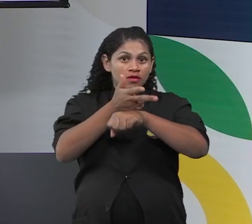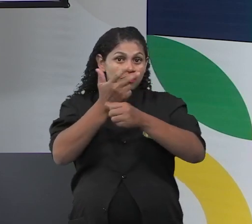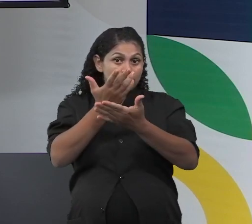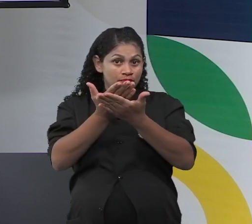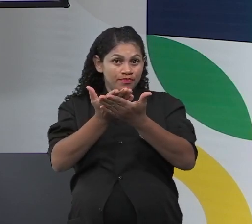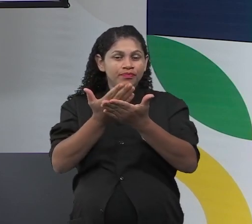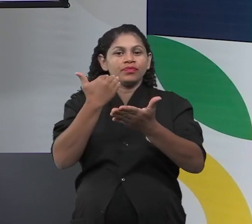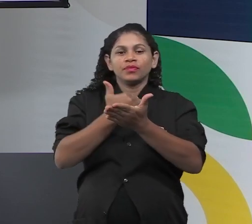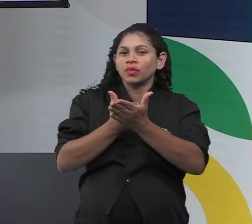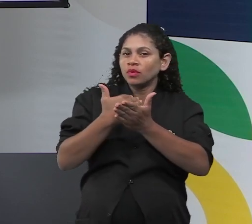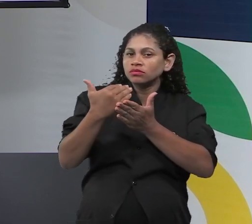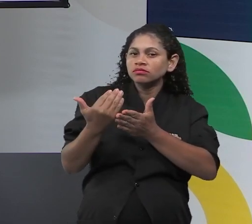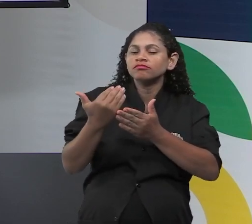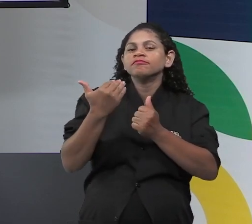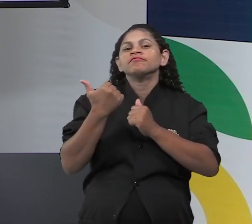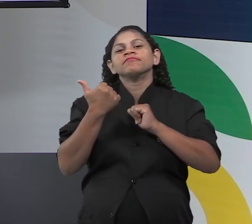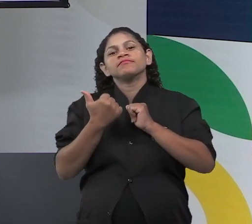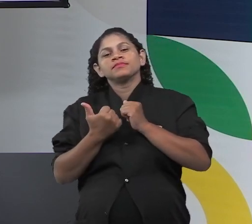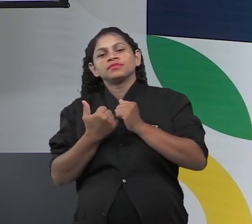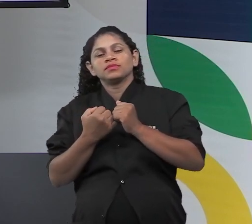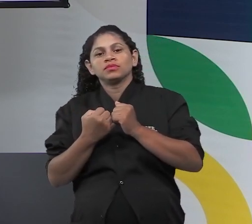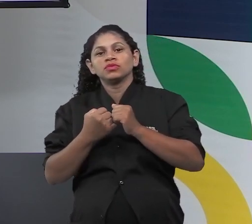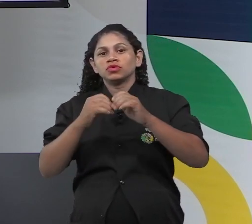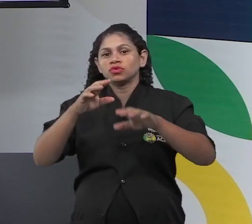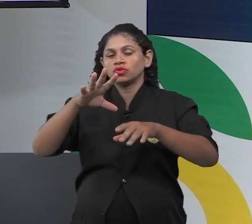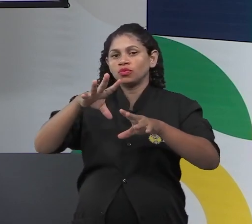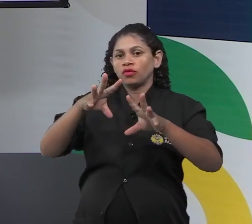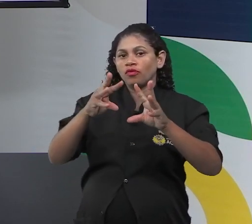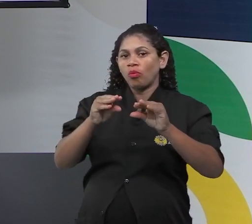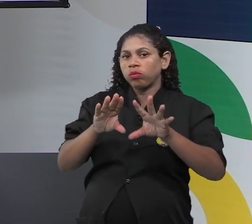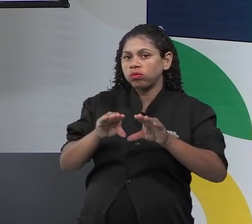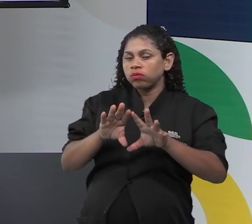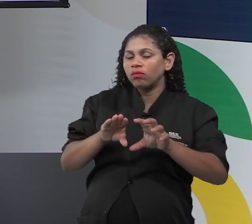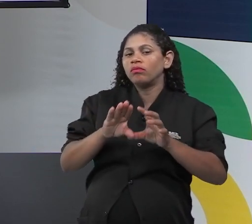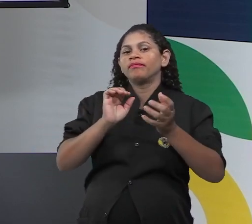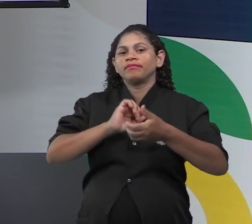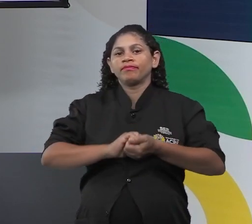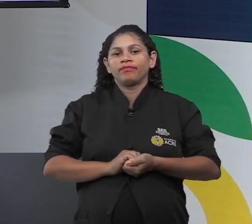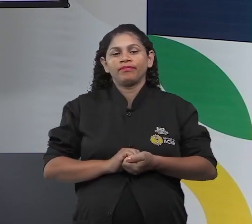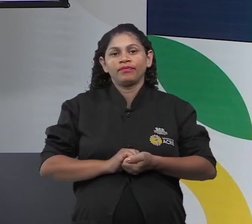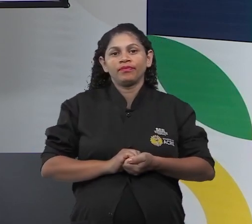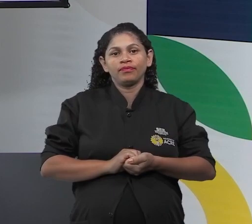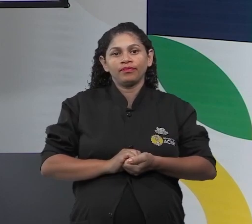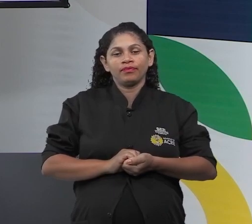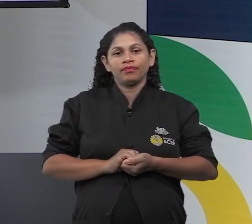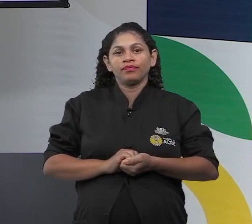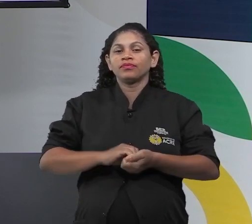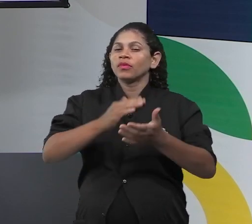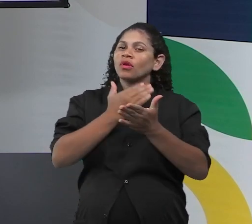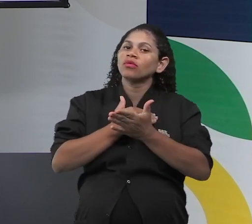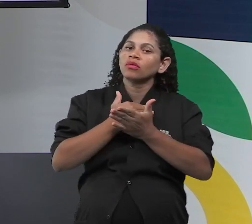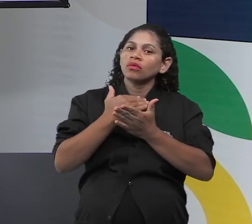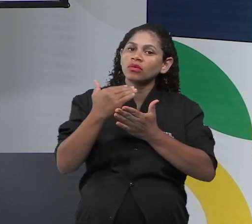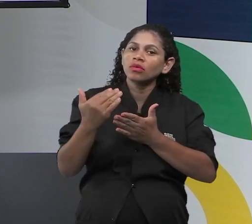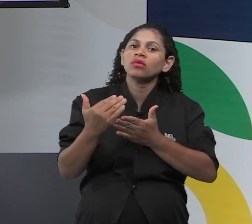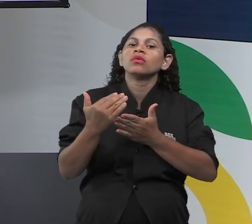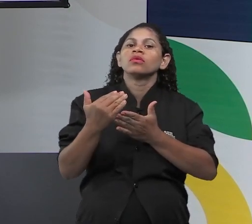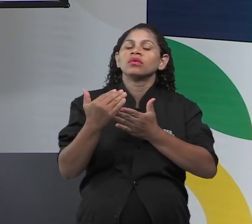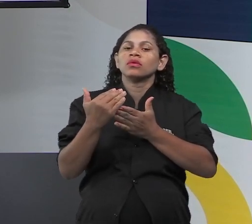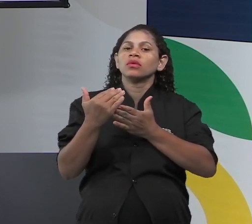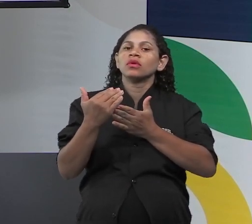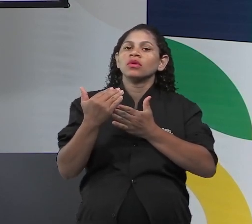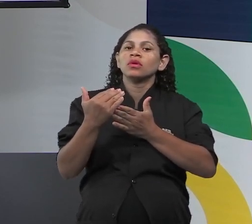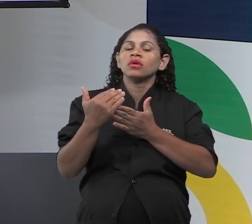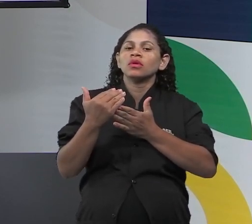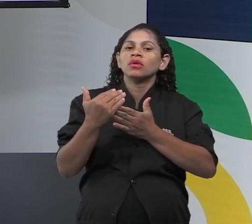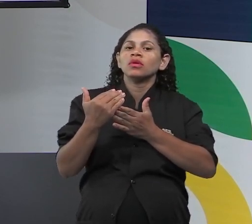nós iremos conversar um pouco sobre volumes. Na verdade, eu vou conversar sobre um